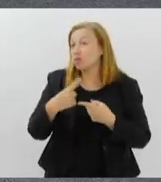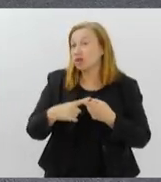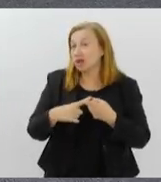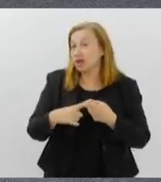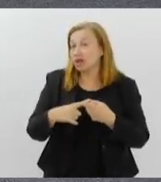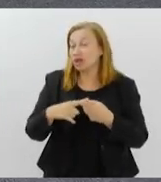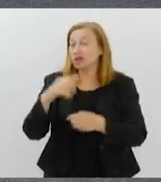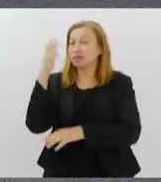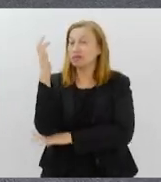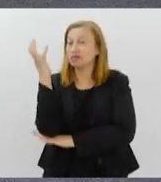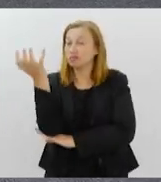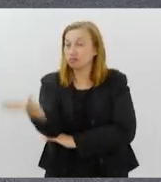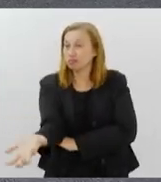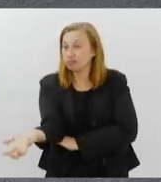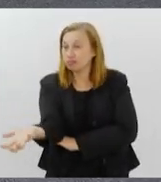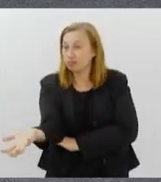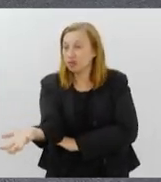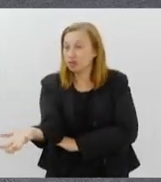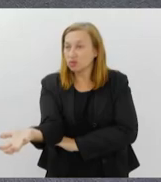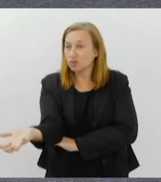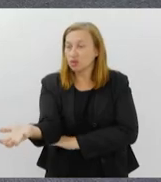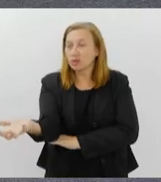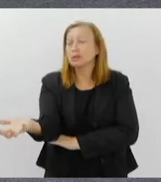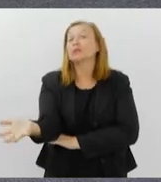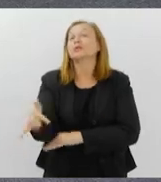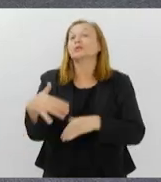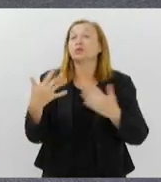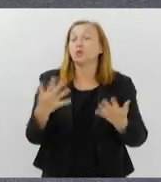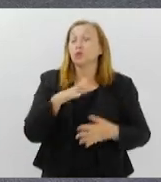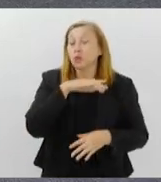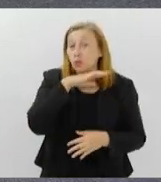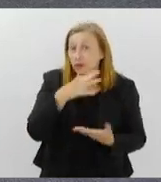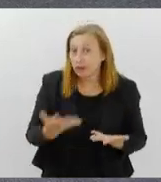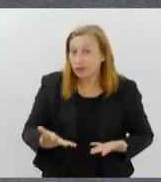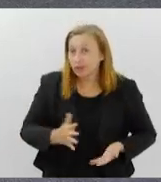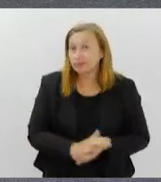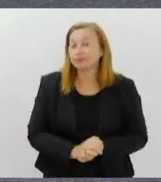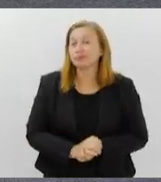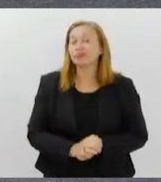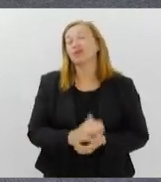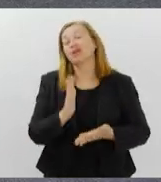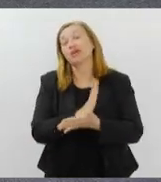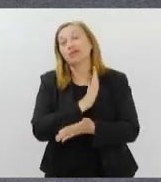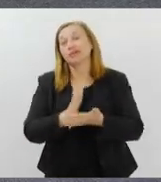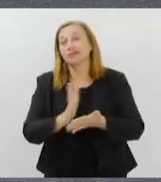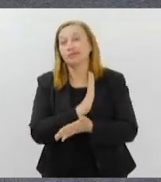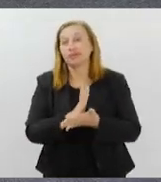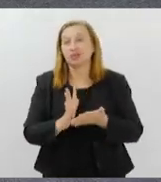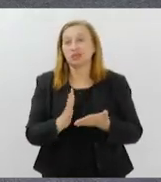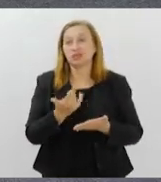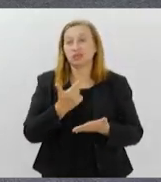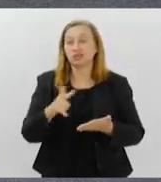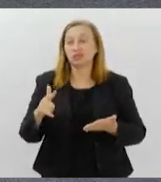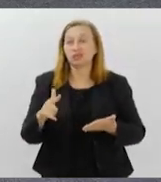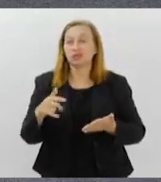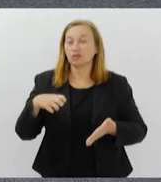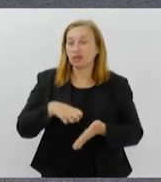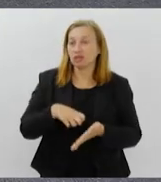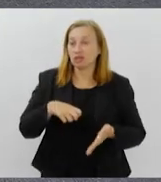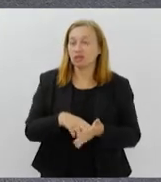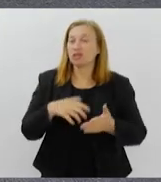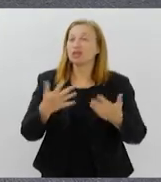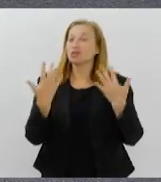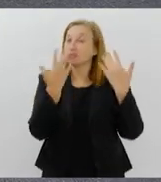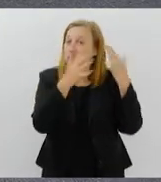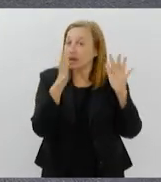desmatam de forma cruel, insana e, muitas vezes, impune. Então, Vossas Excelências estão